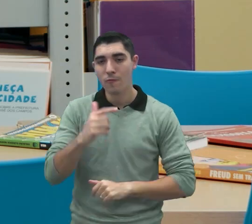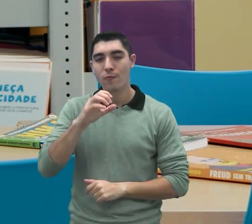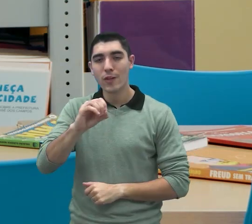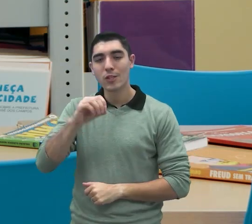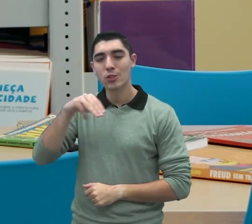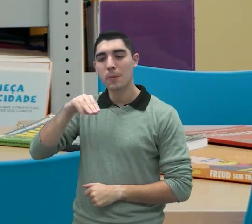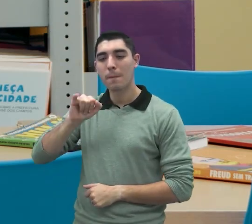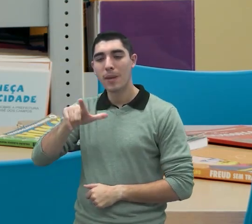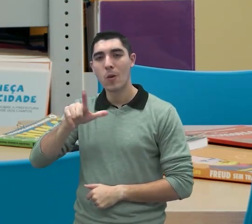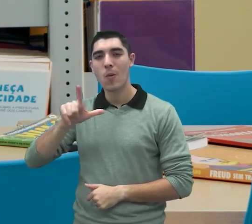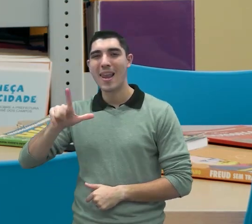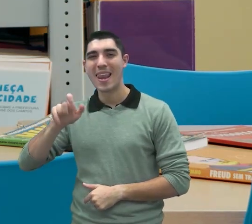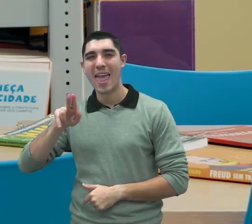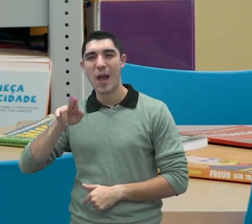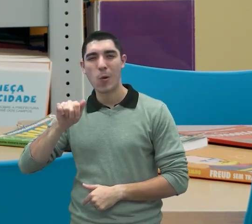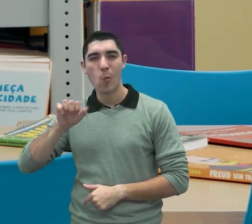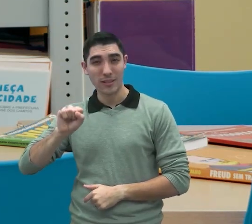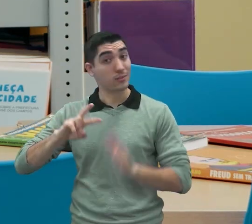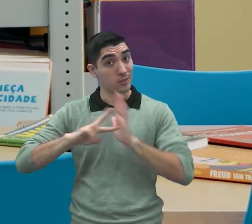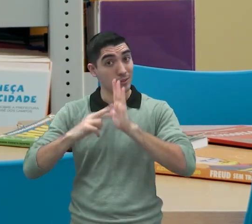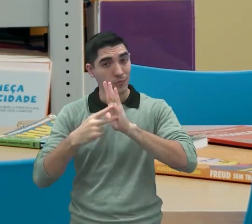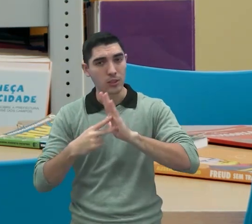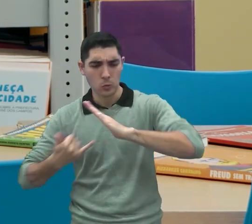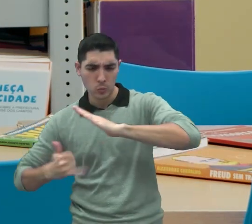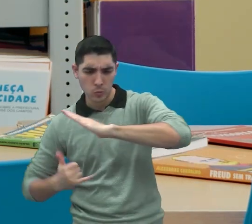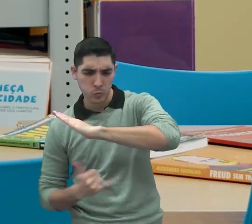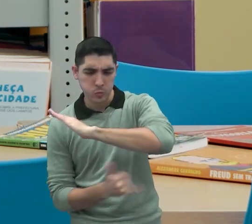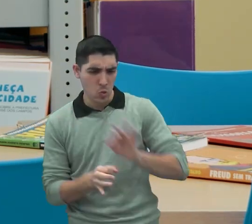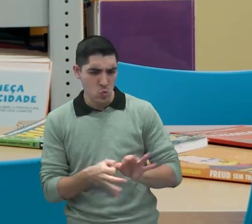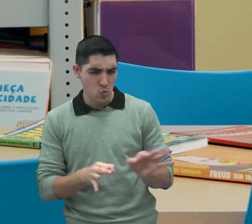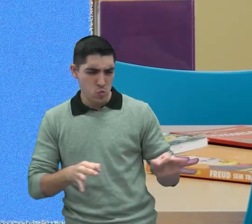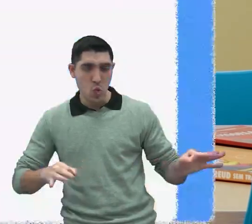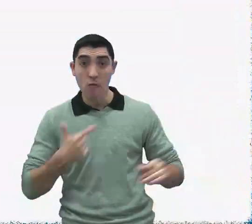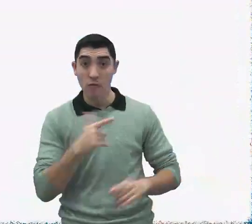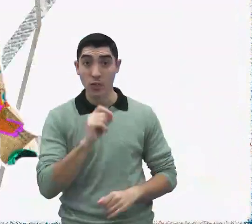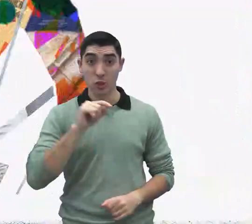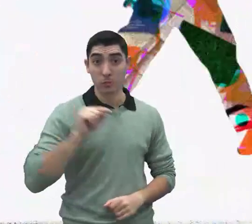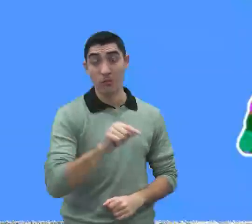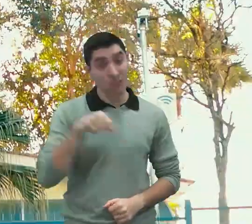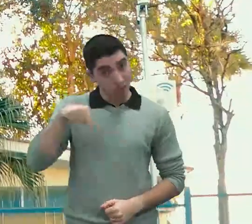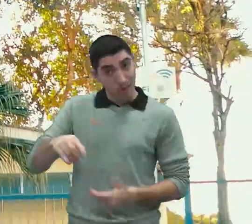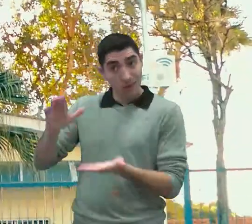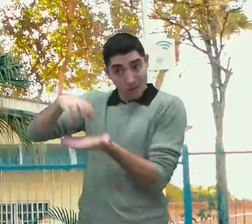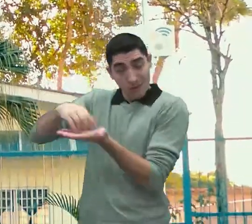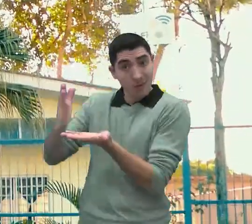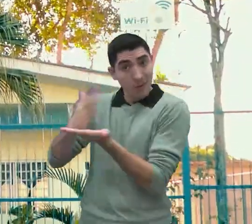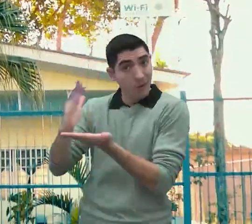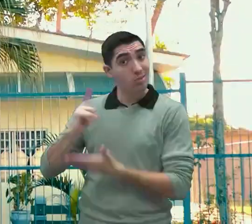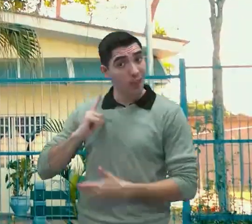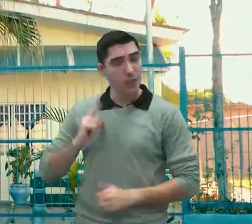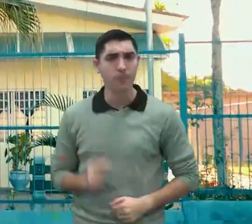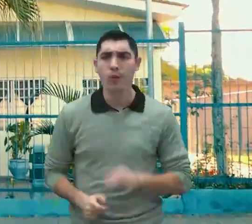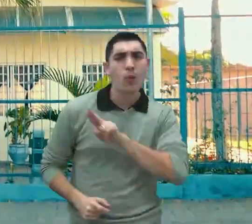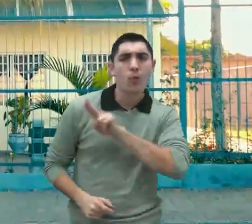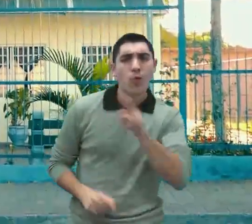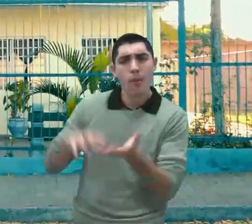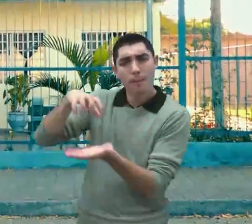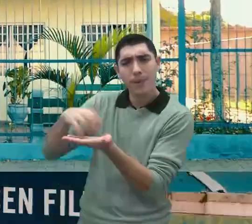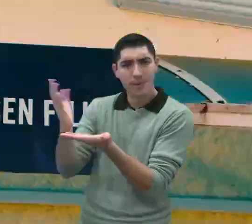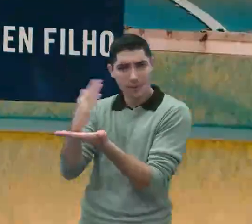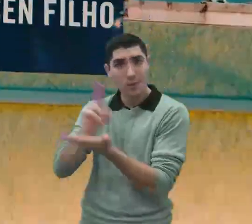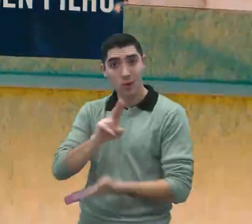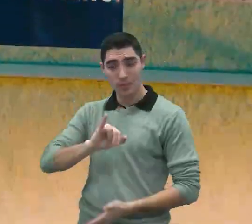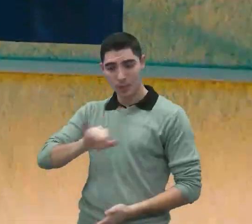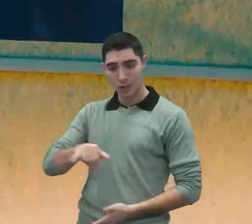submarinas traz. E olha só, esse livro tem na biblioteca. E tem aqui na biblioteca Jansen Filho, que